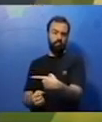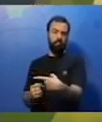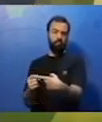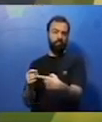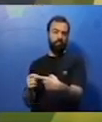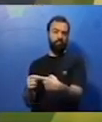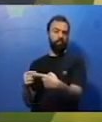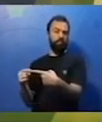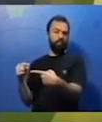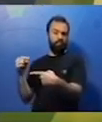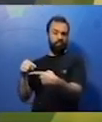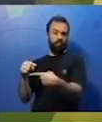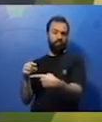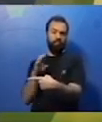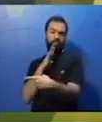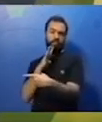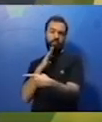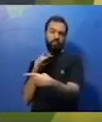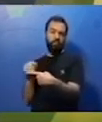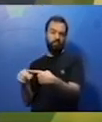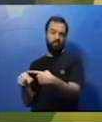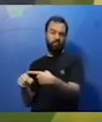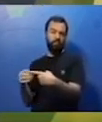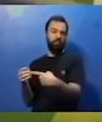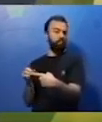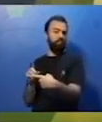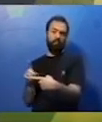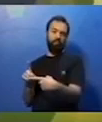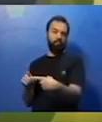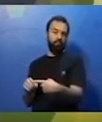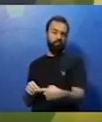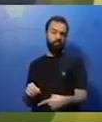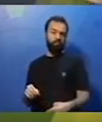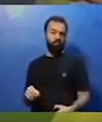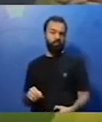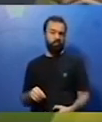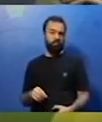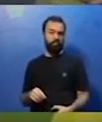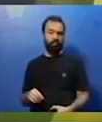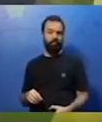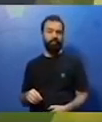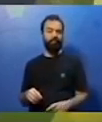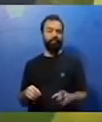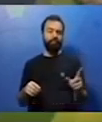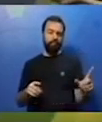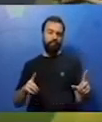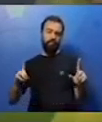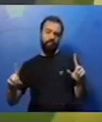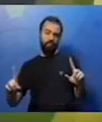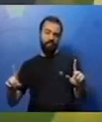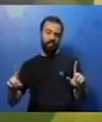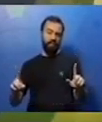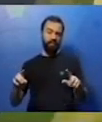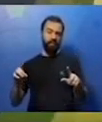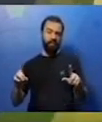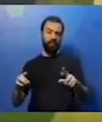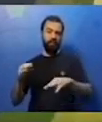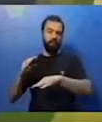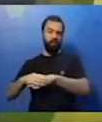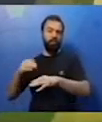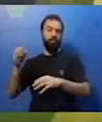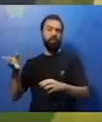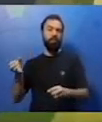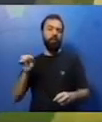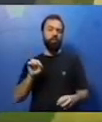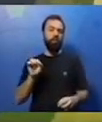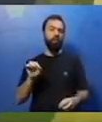valor. Pega esse valor, vê qual que é maior, com a posição que ele